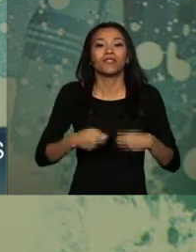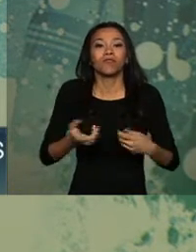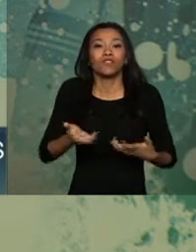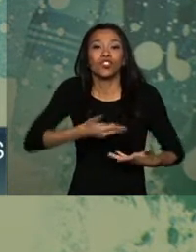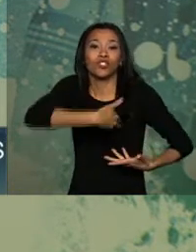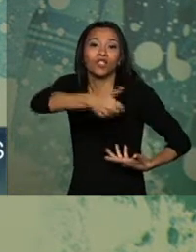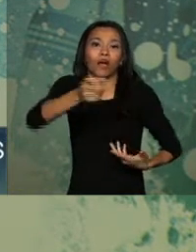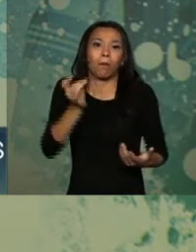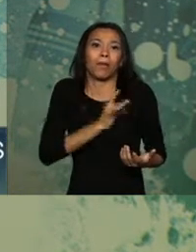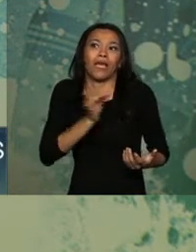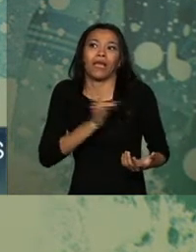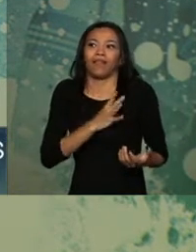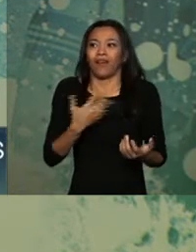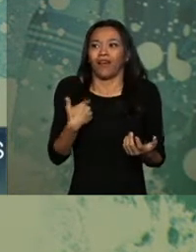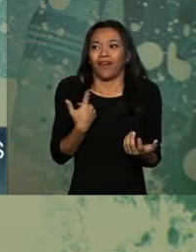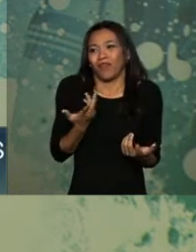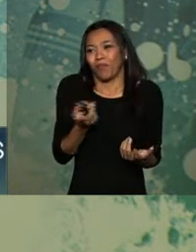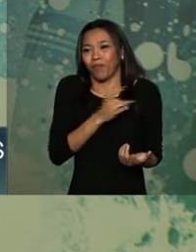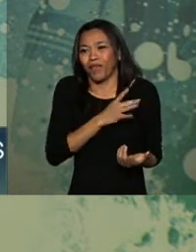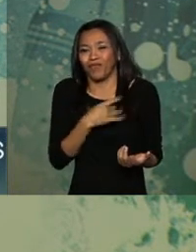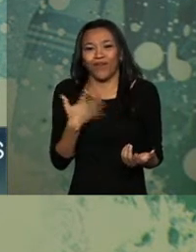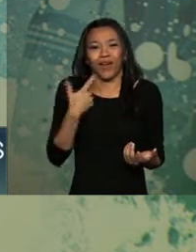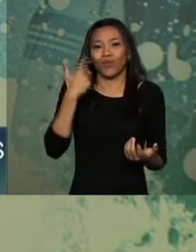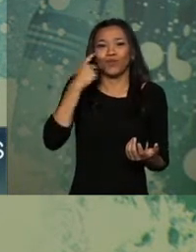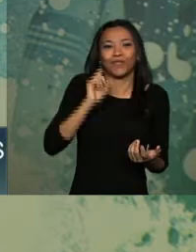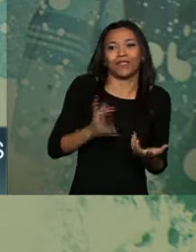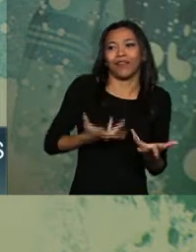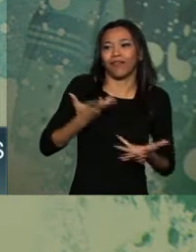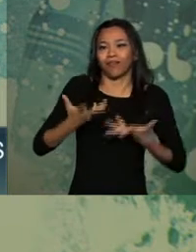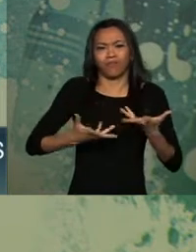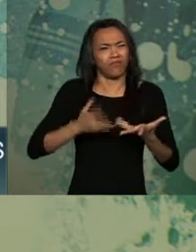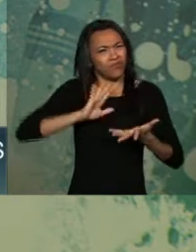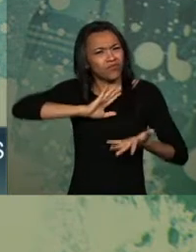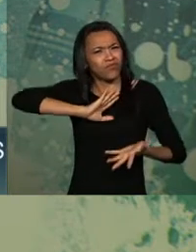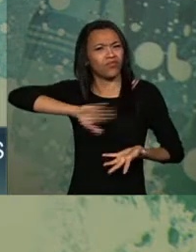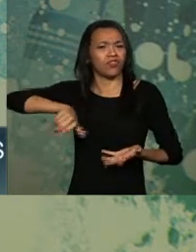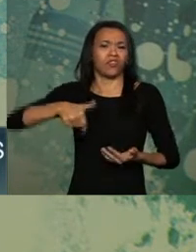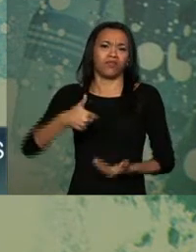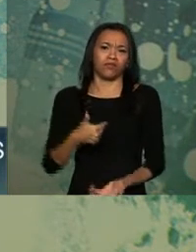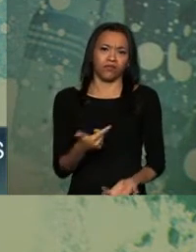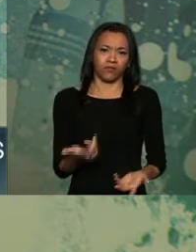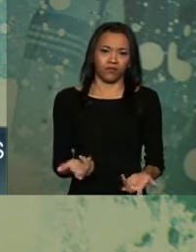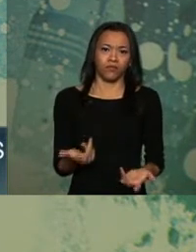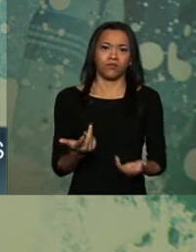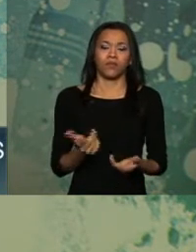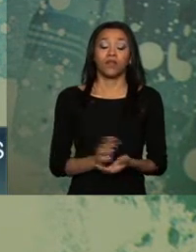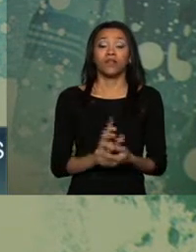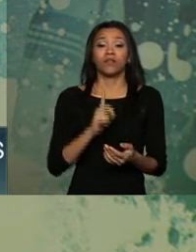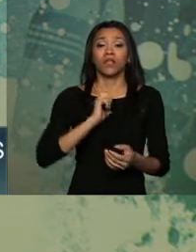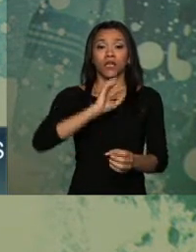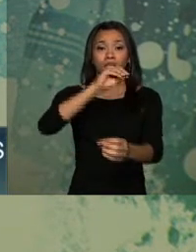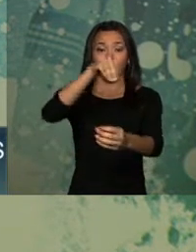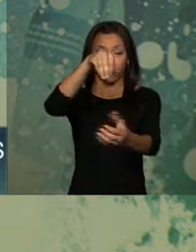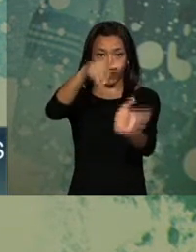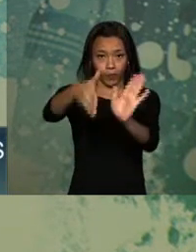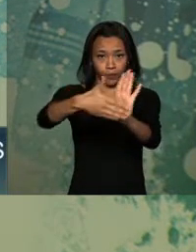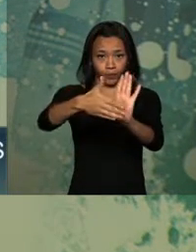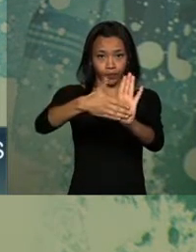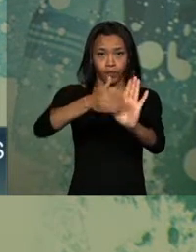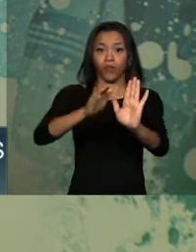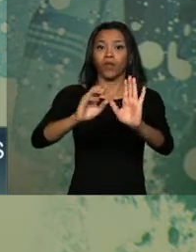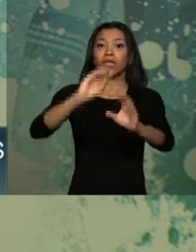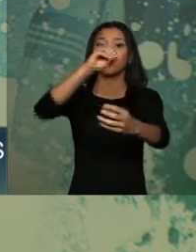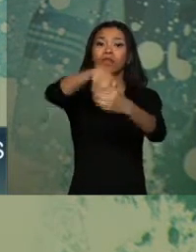crescer. Jorginho e o nosso ilustre relator do projeto que está dentro do Congresso Nacional. Nós